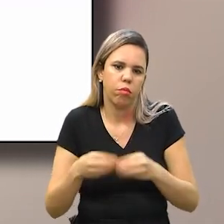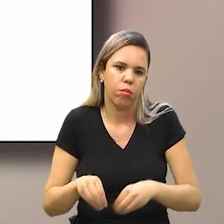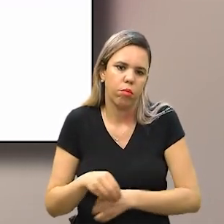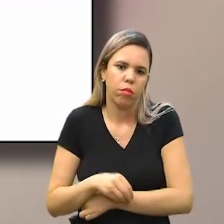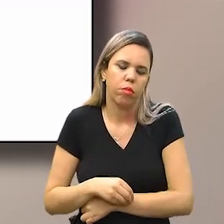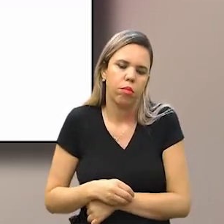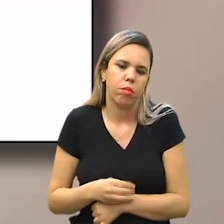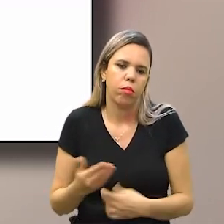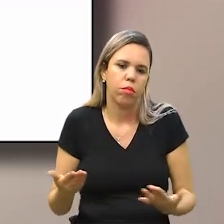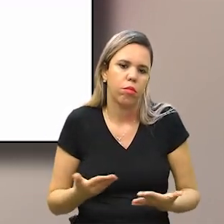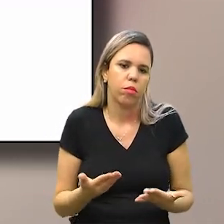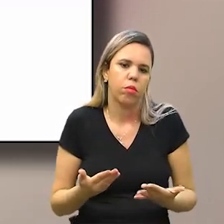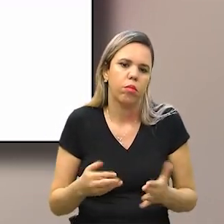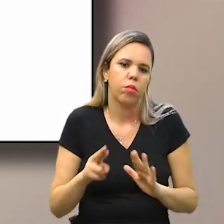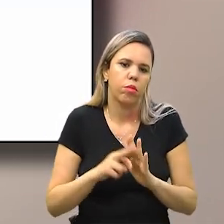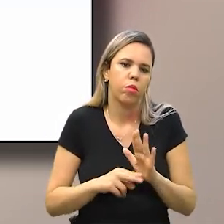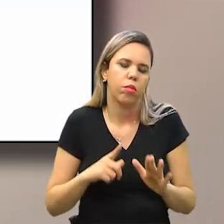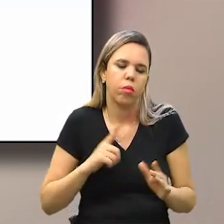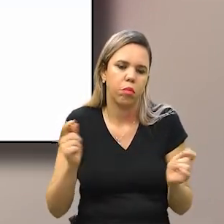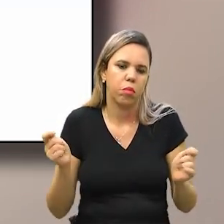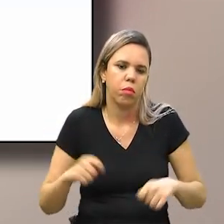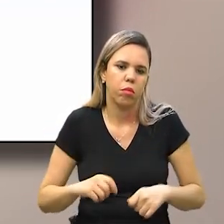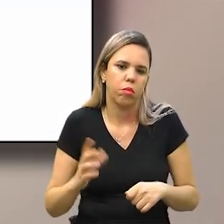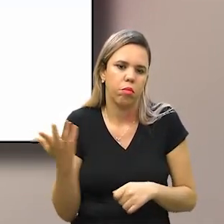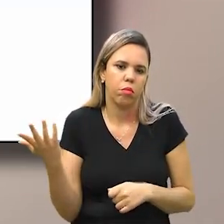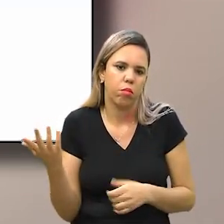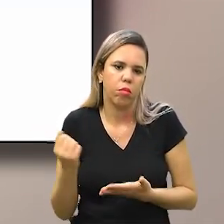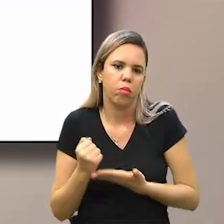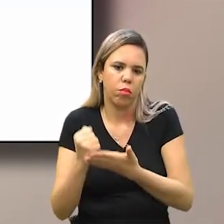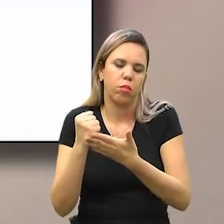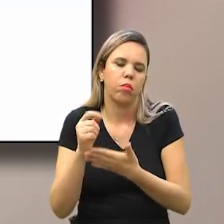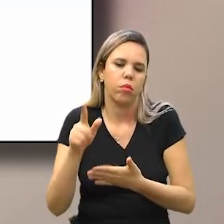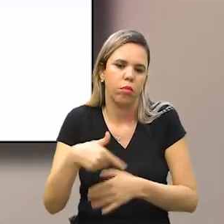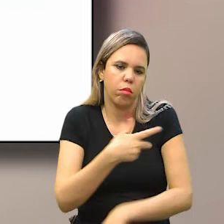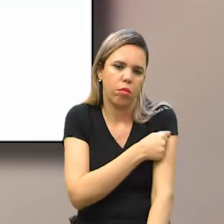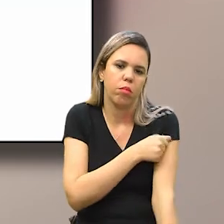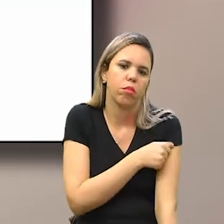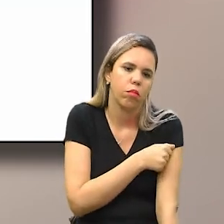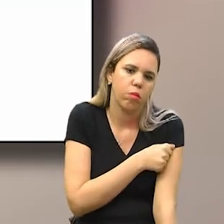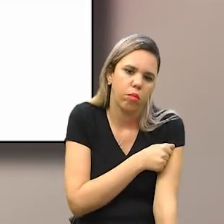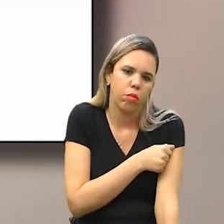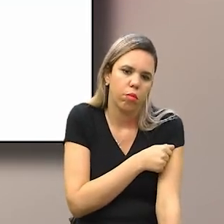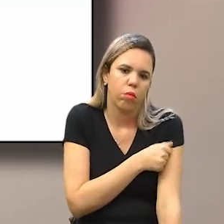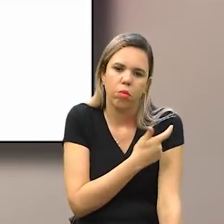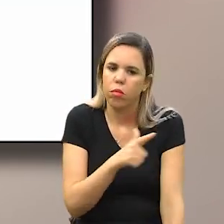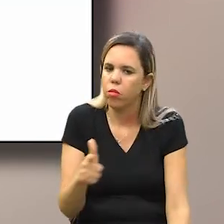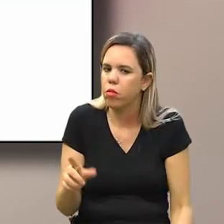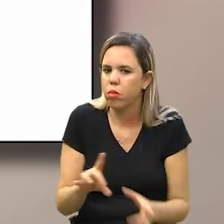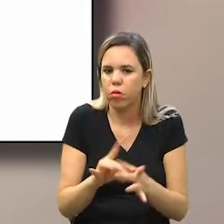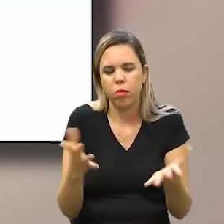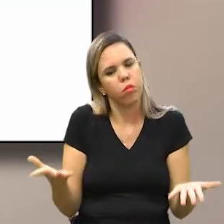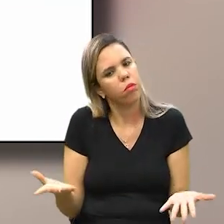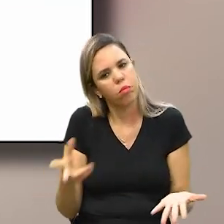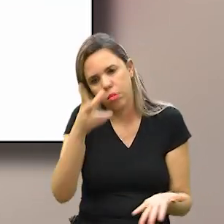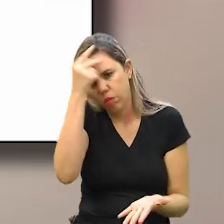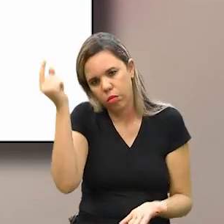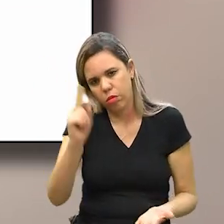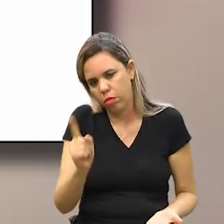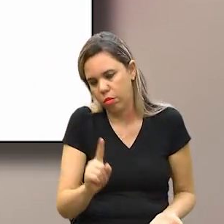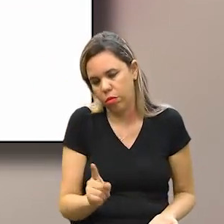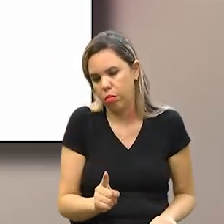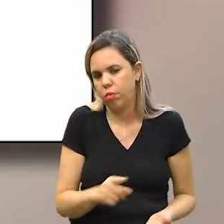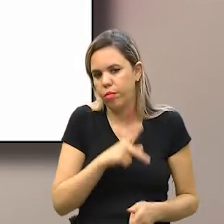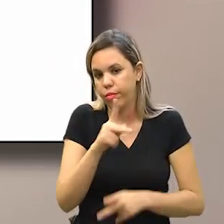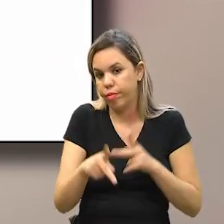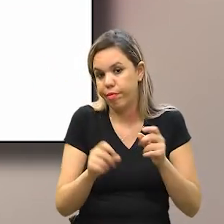alterado. Agora, uma medida que pode ajudar é a vacina. Essa vacina não está disponível na rede